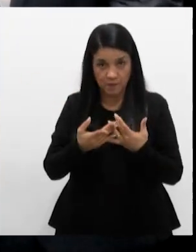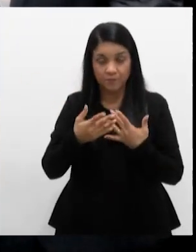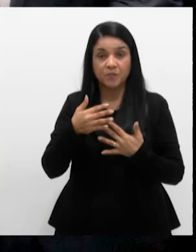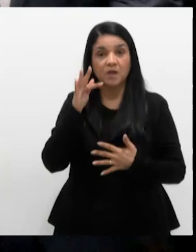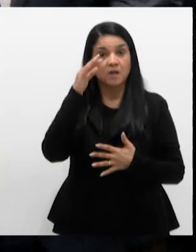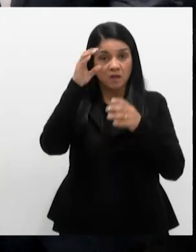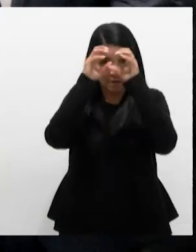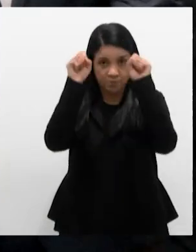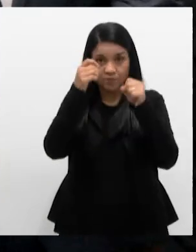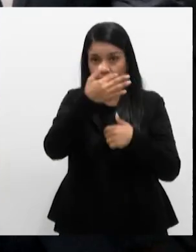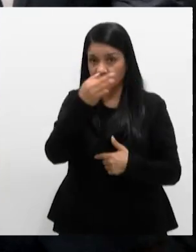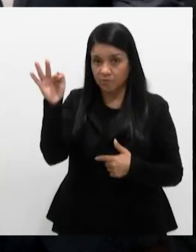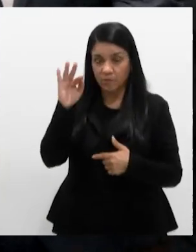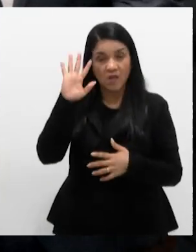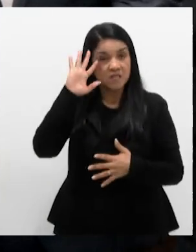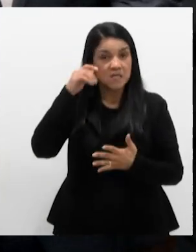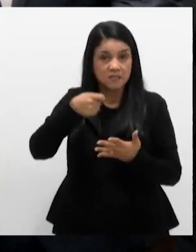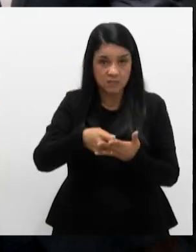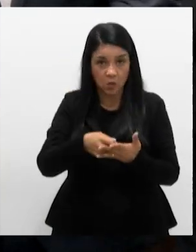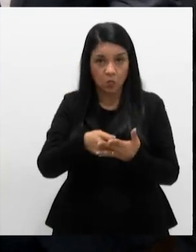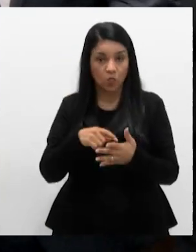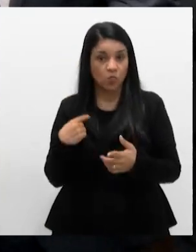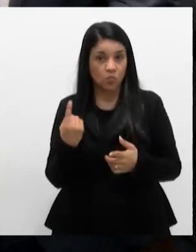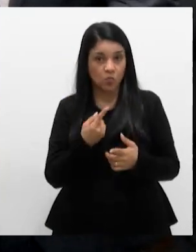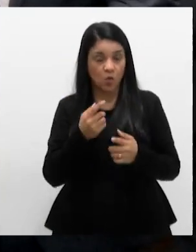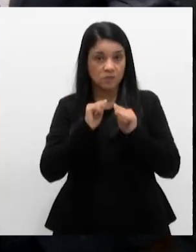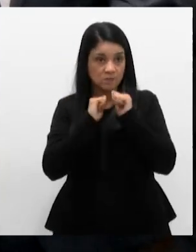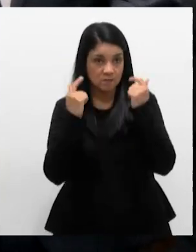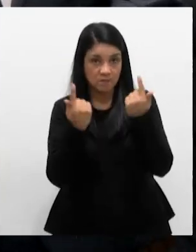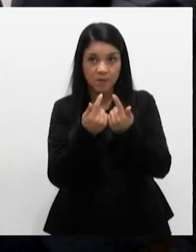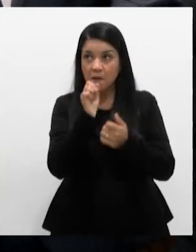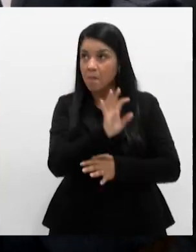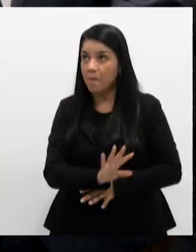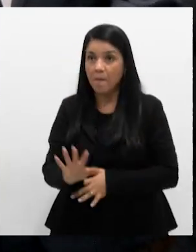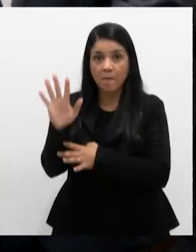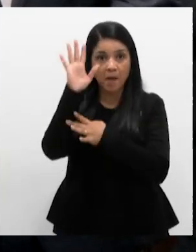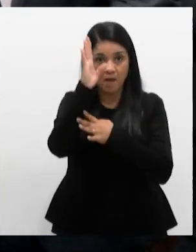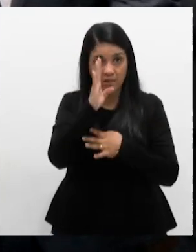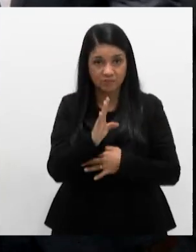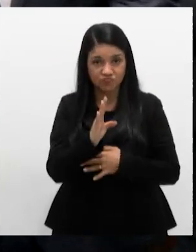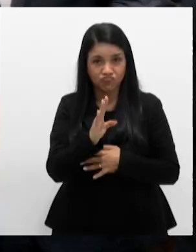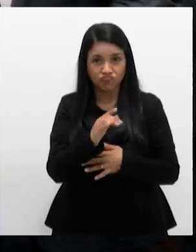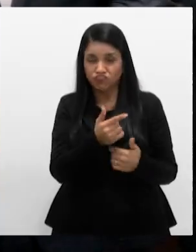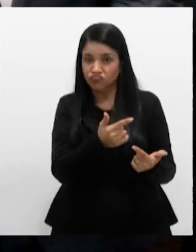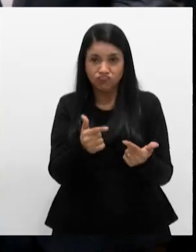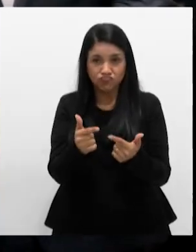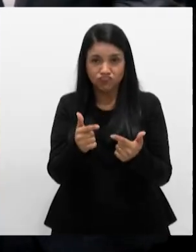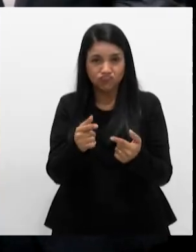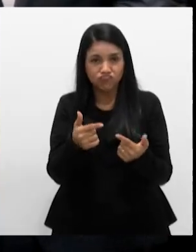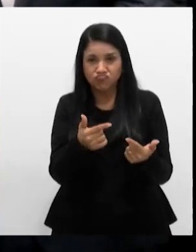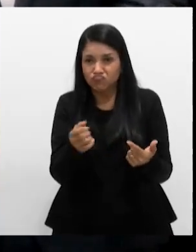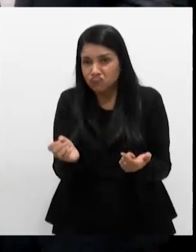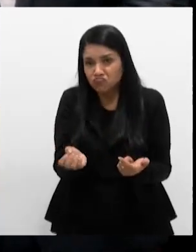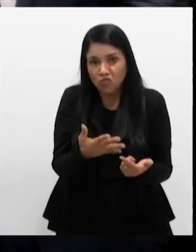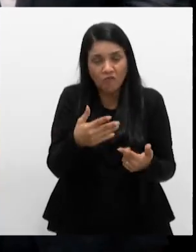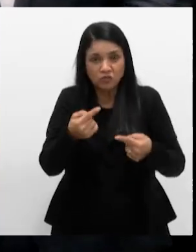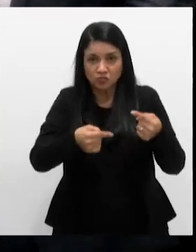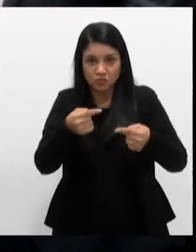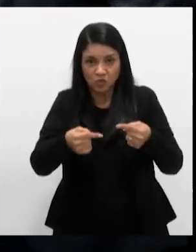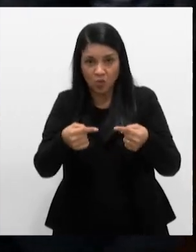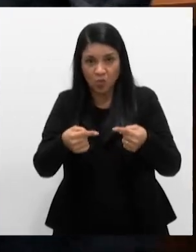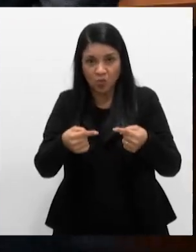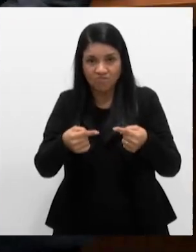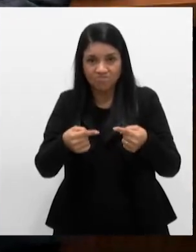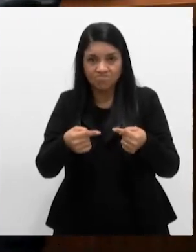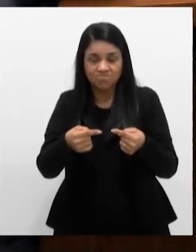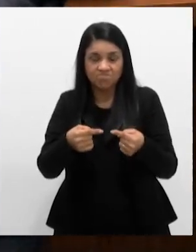ficou pacificado, e as Assembleias Legislativas do Brasil nunca mais motivarem uma nova discussão para o Supremo Tribunal Federal,